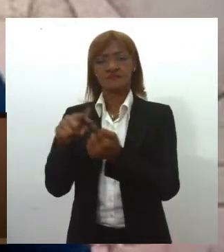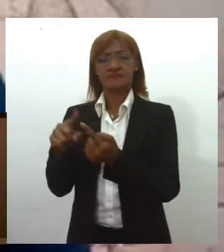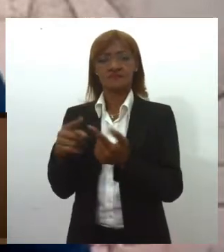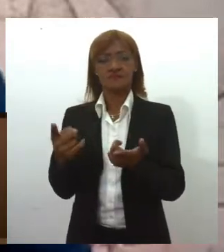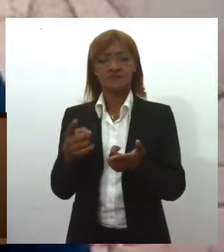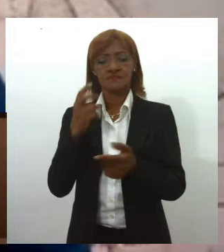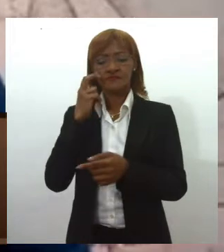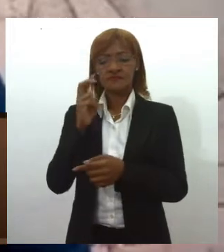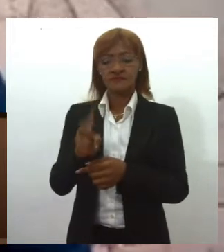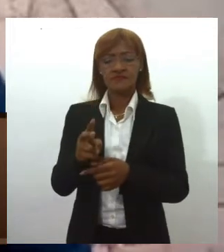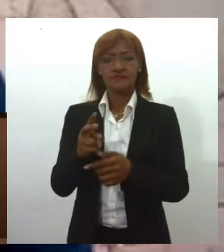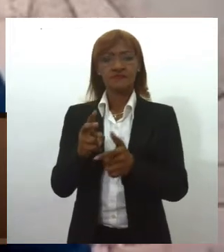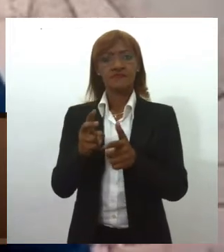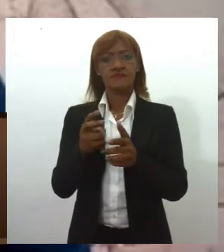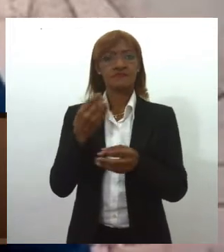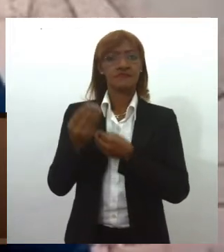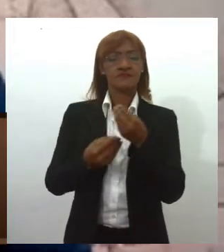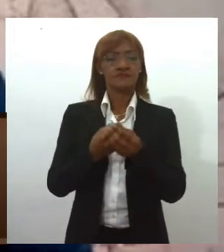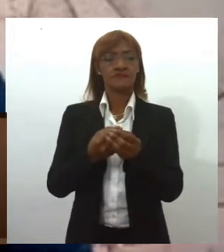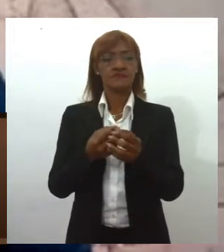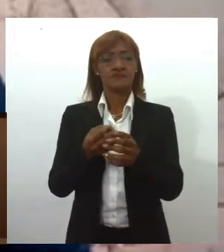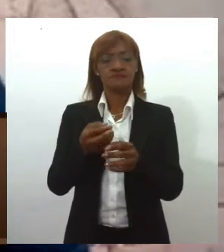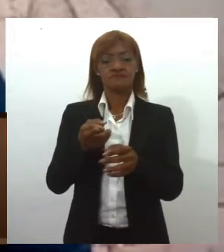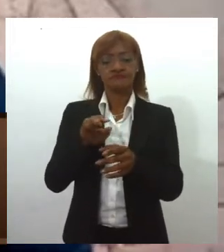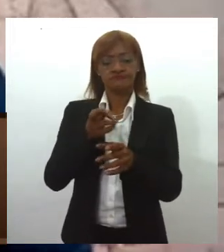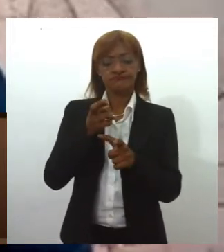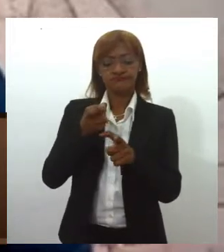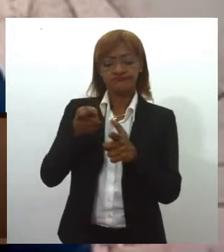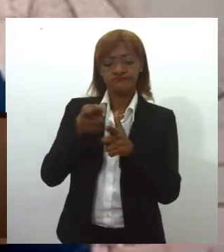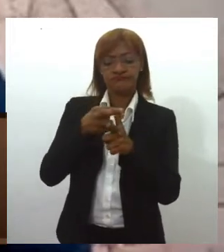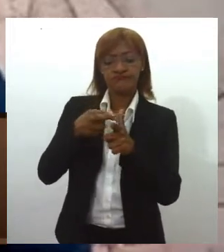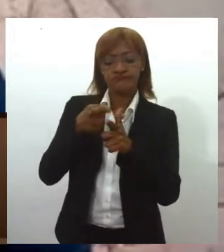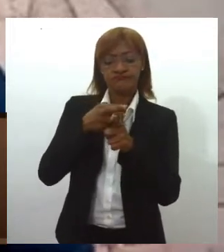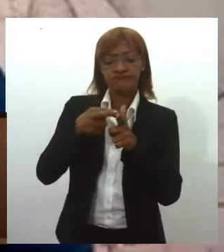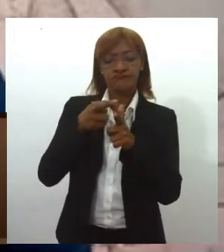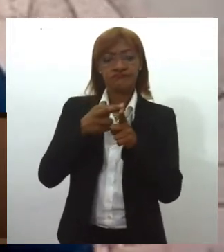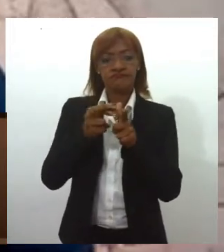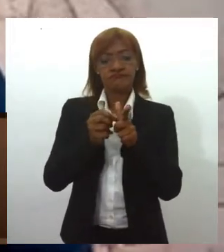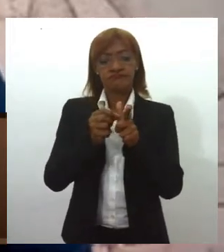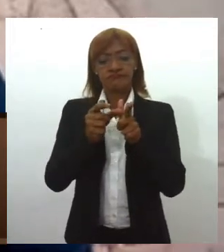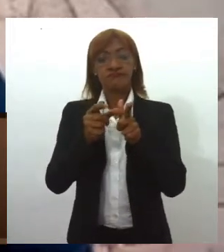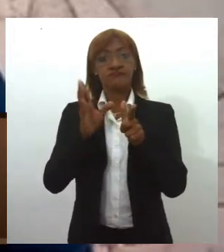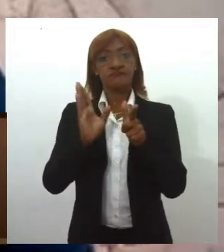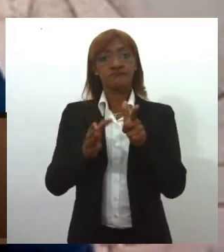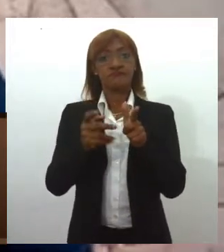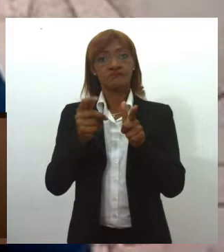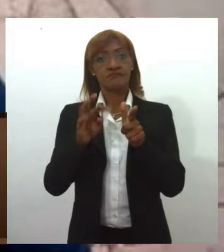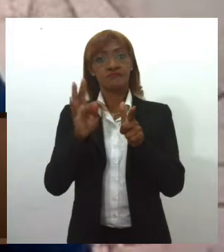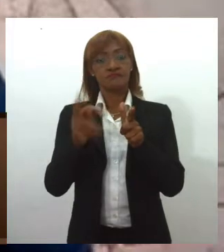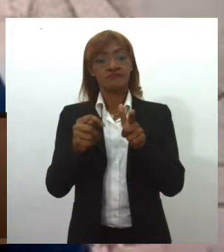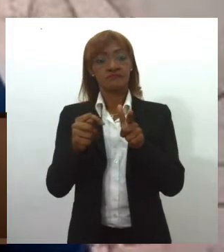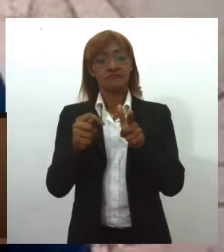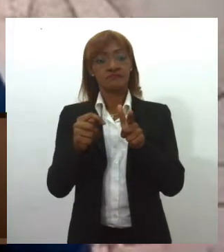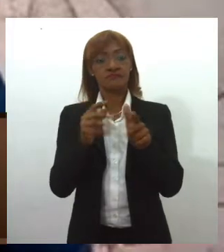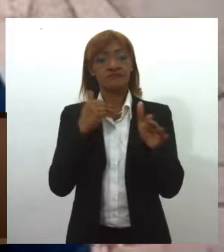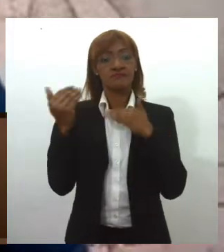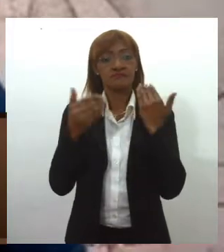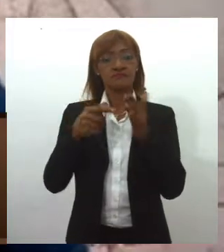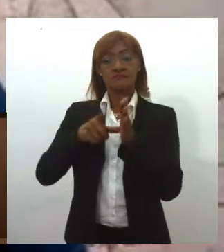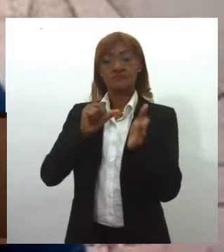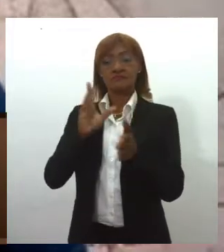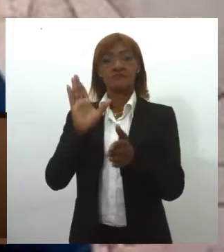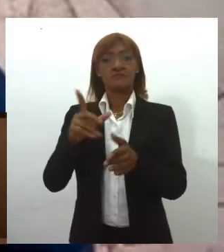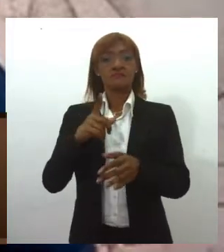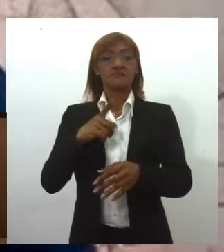a próstata dele, a necrópsia, e viu se tinha algum tumor, mostra que grande parte desses homens que morreram por outras causas já tinham câncer